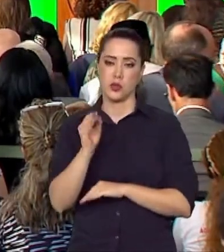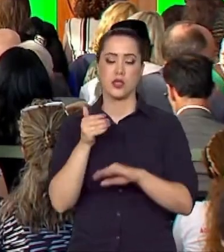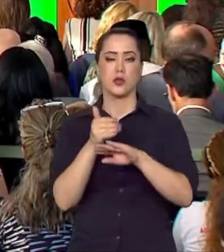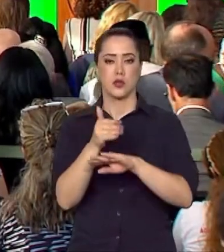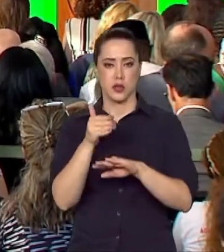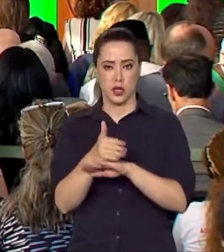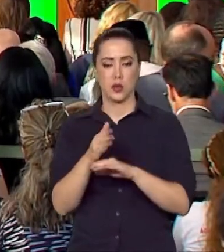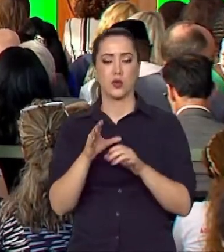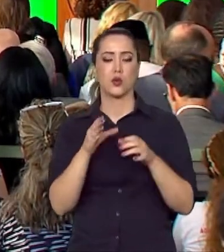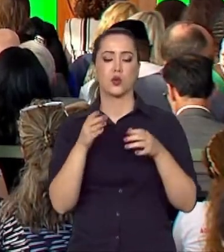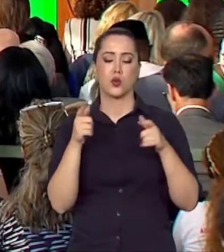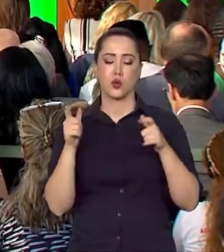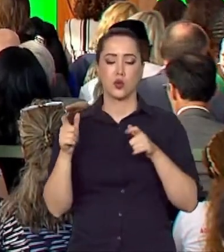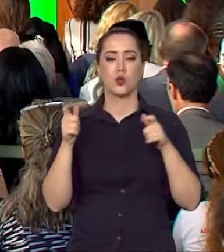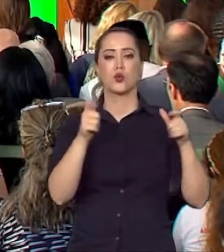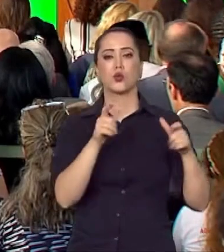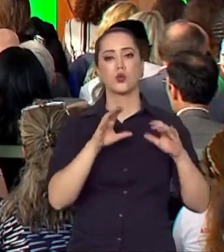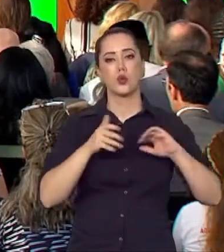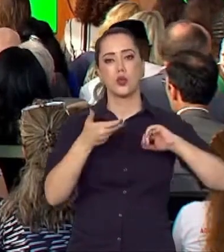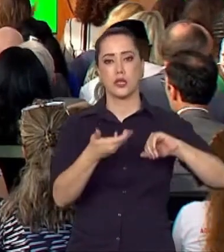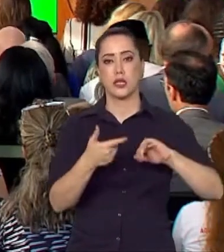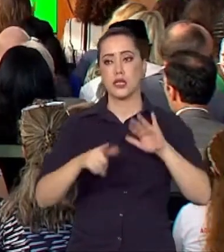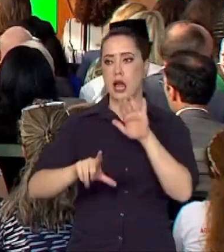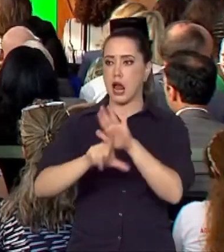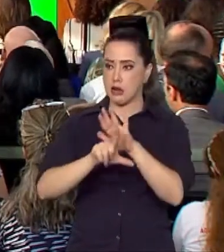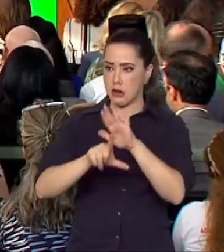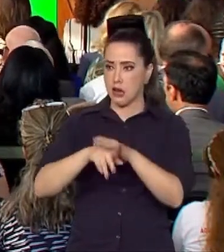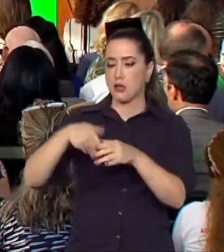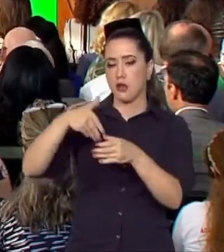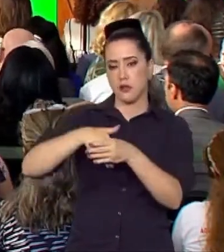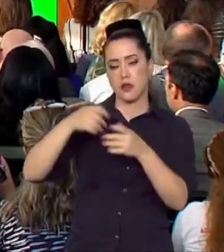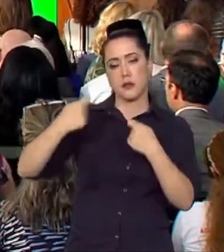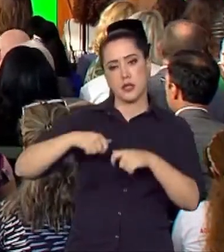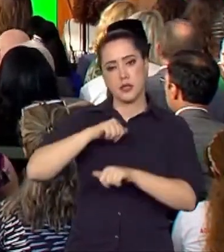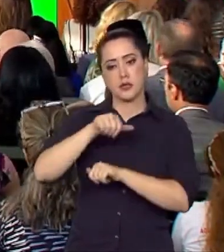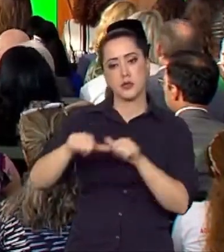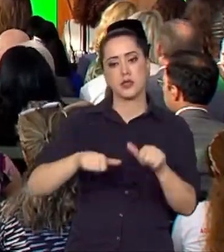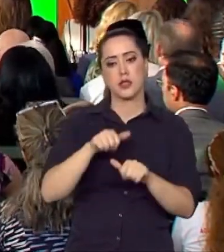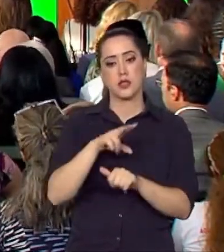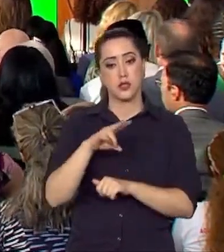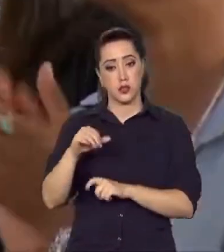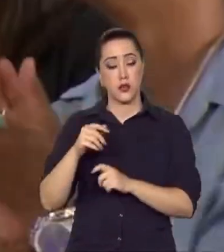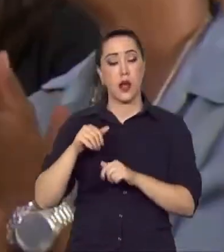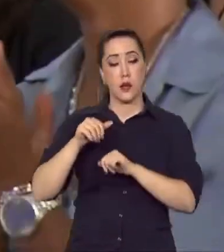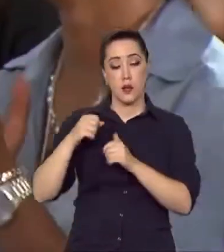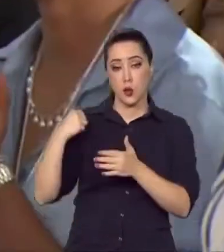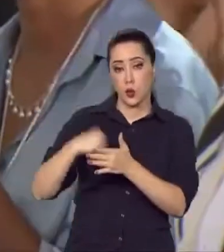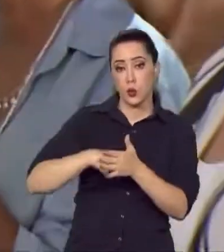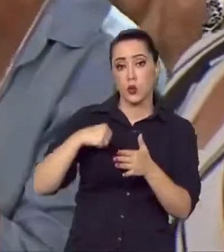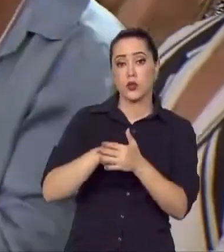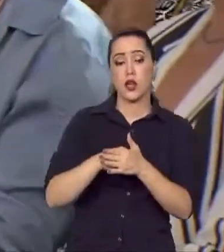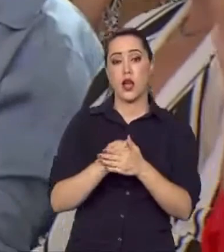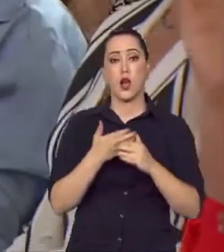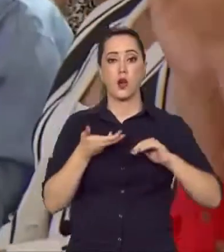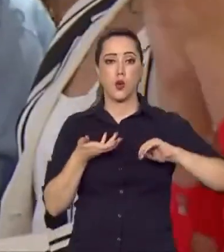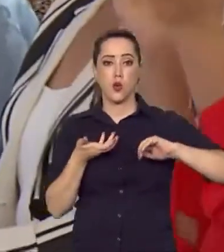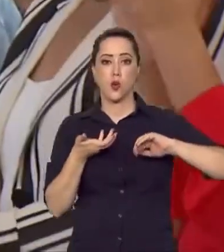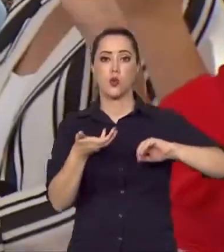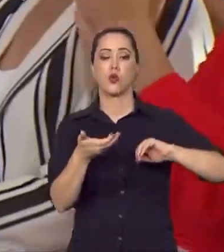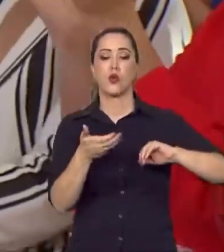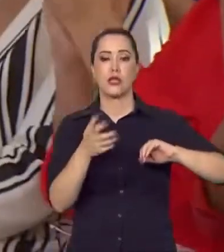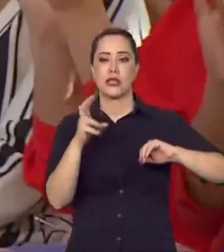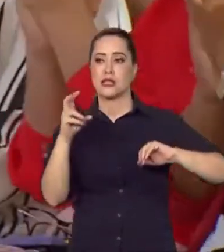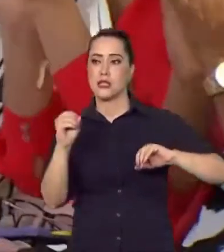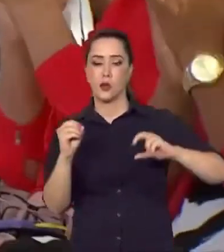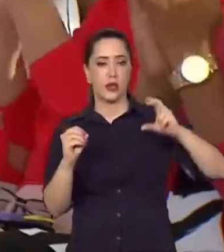precisa lutar por cadeiras, a legislação eleitoral tem que mudar e nós temos que lutar por um parlamento com paridade, 50%